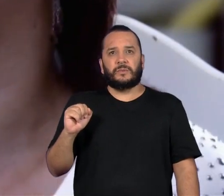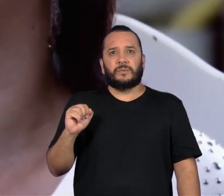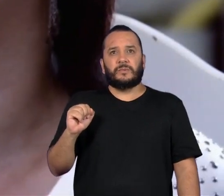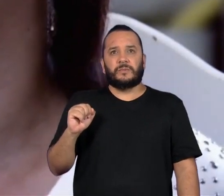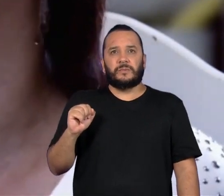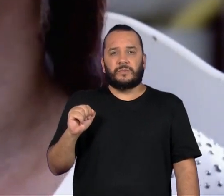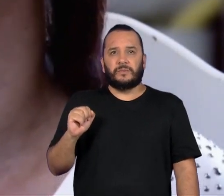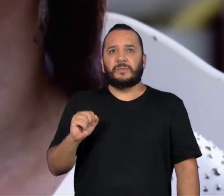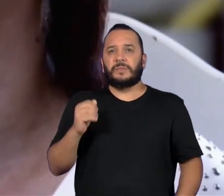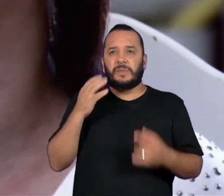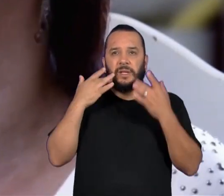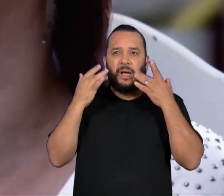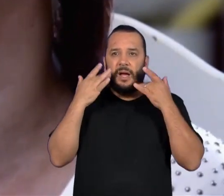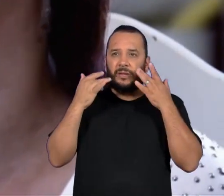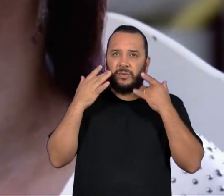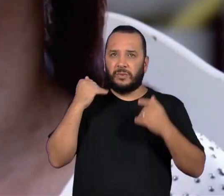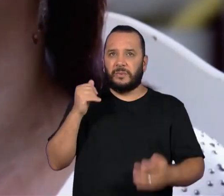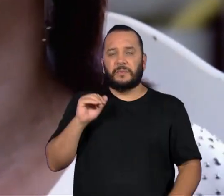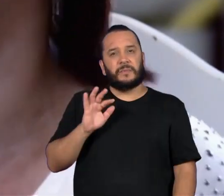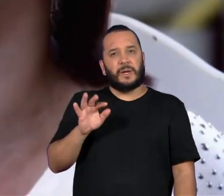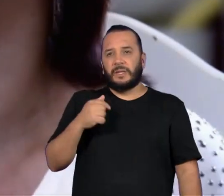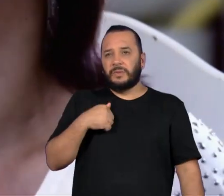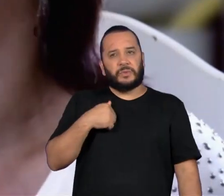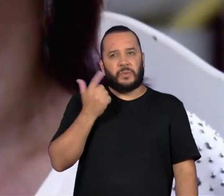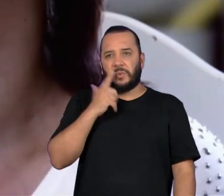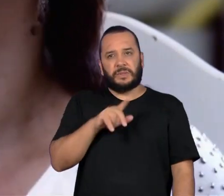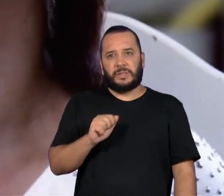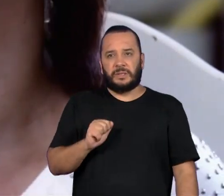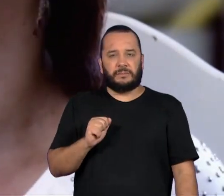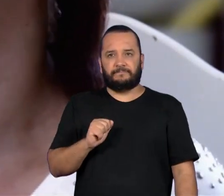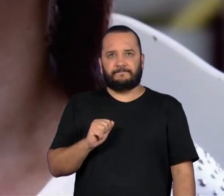fazer teatro, mas impossível, né?